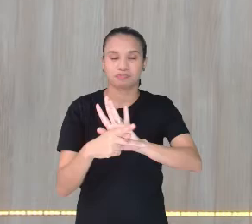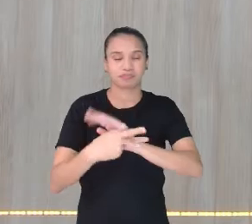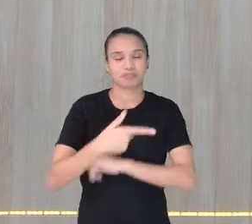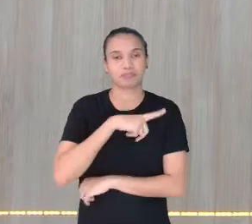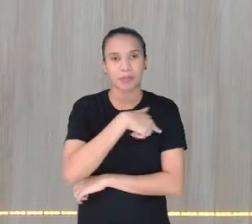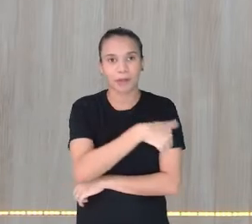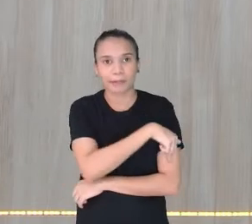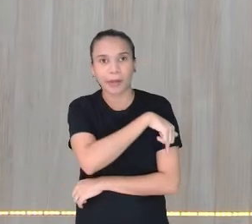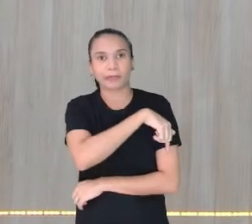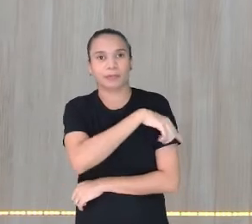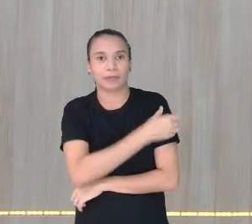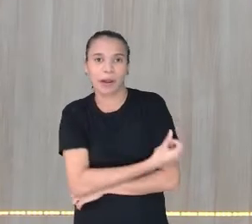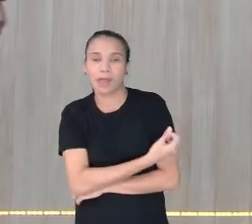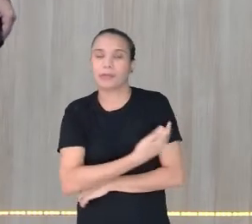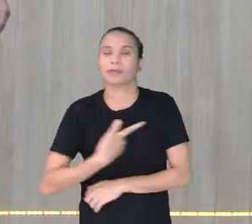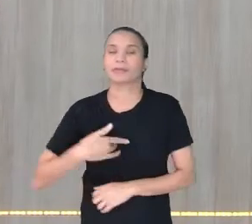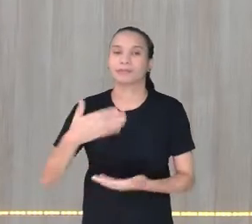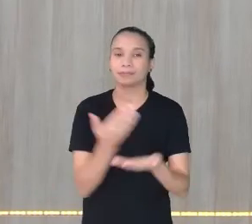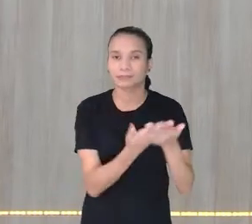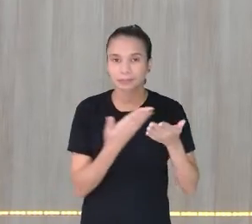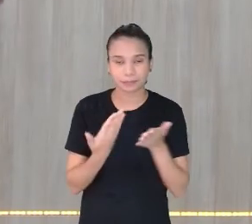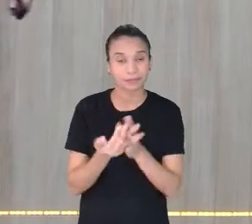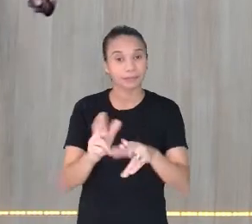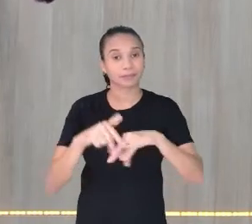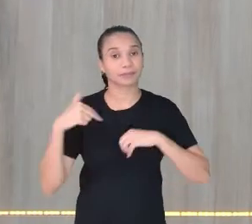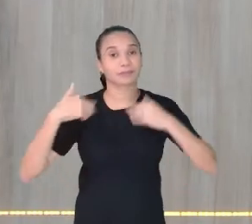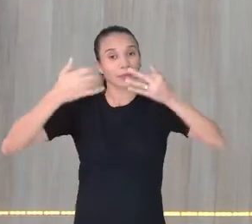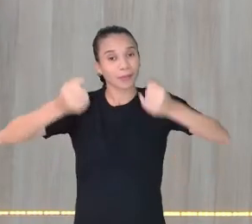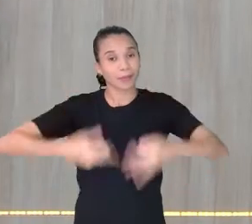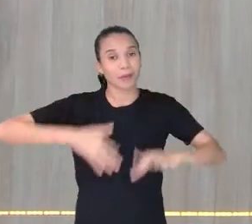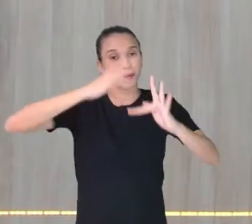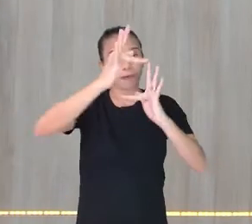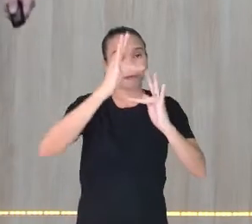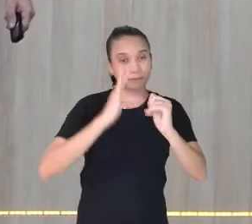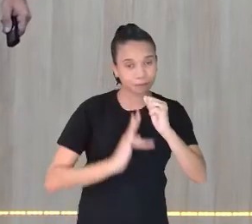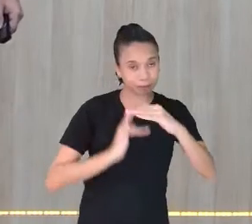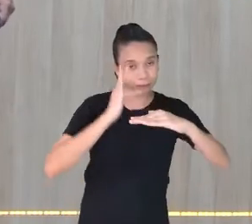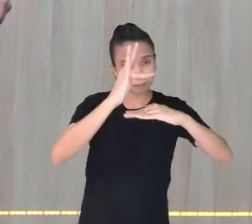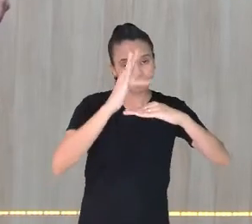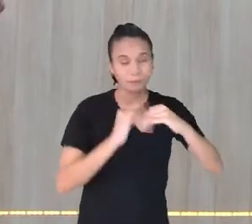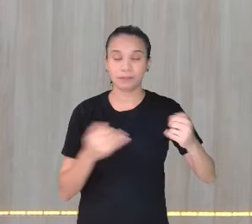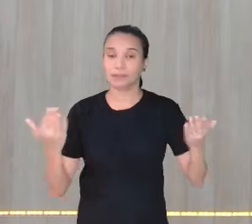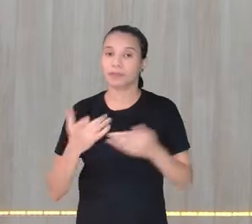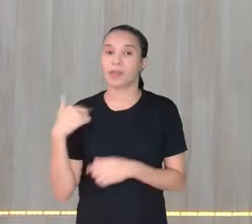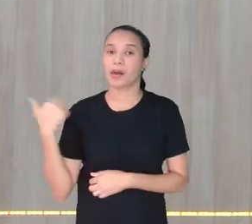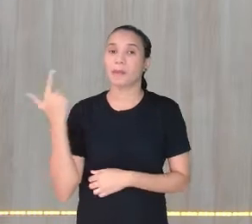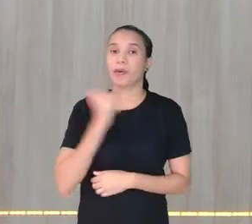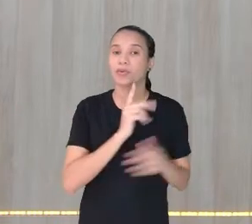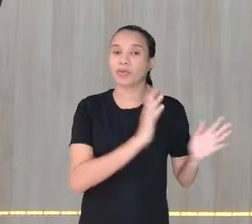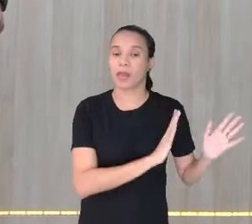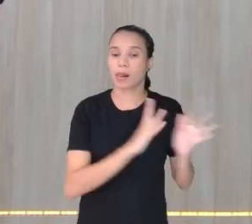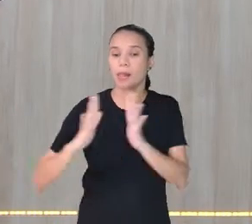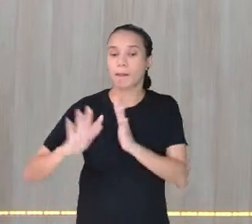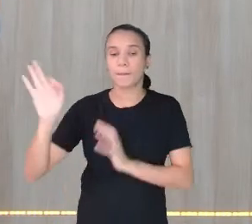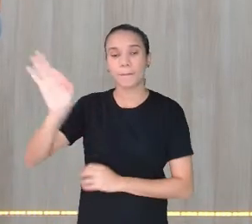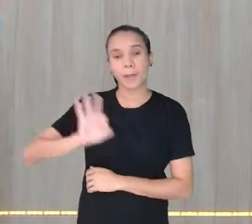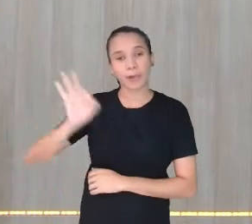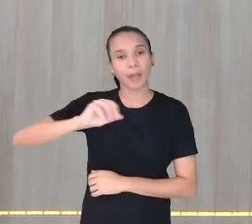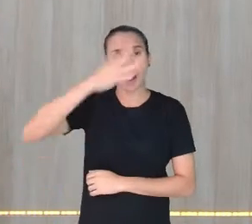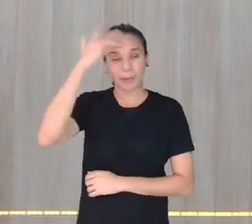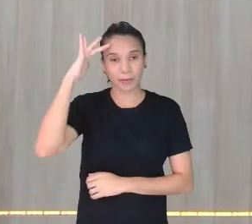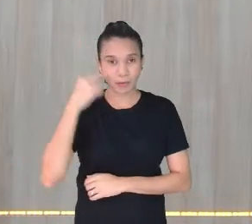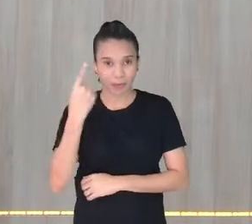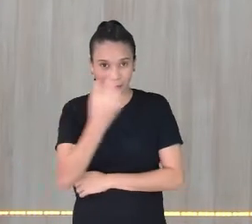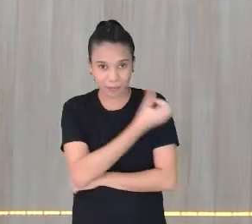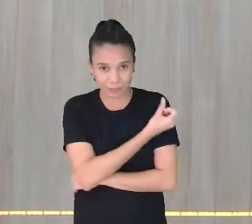nossas aulas, certo? Então, a gente vai falar aqui, ó, de fração hoje, para chegar em porcentagem, e aí você vai lá no